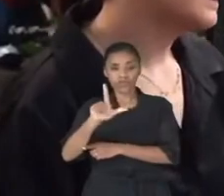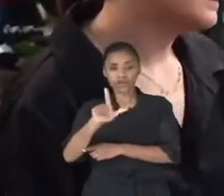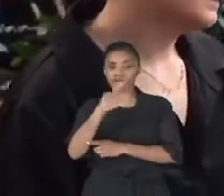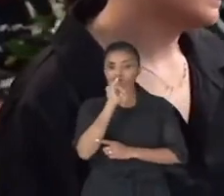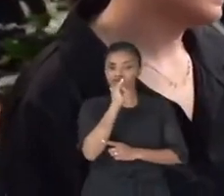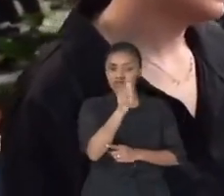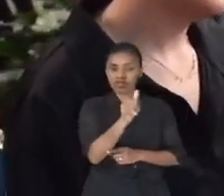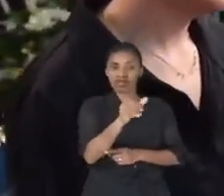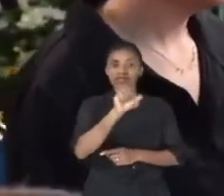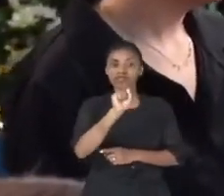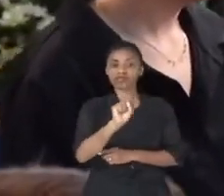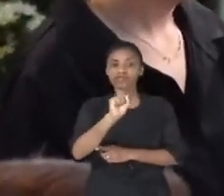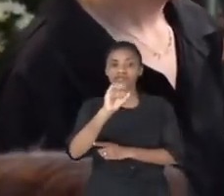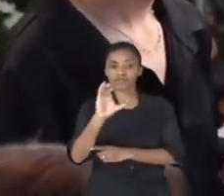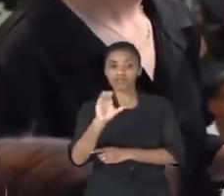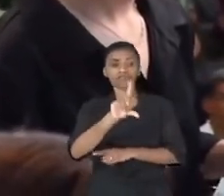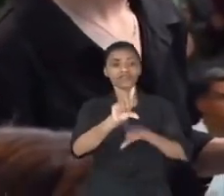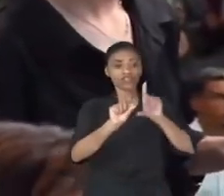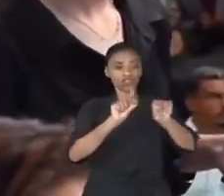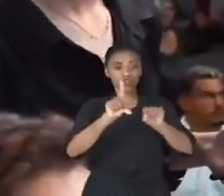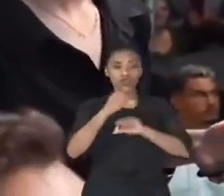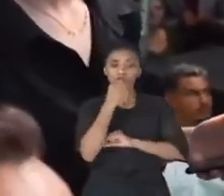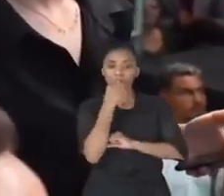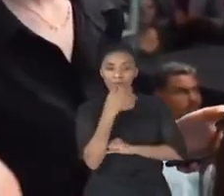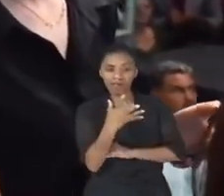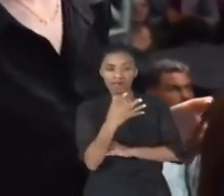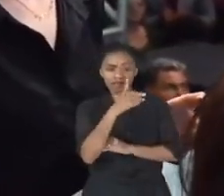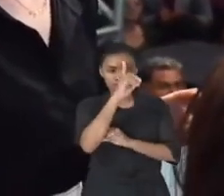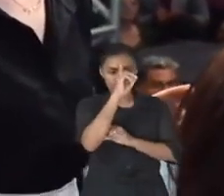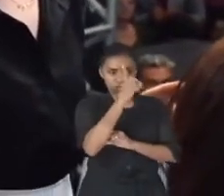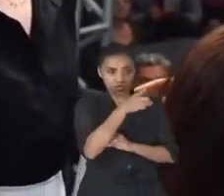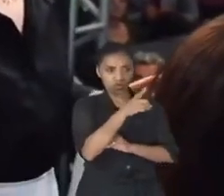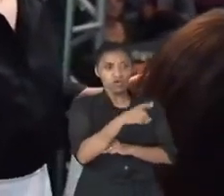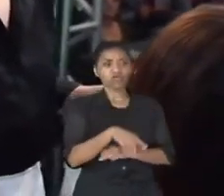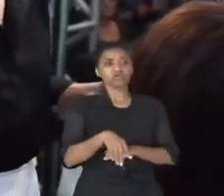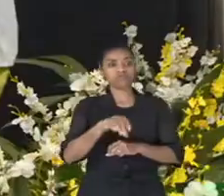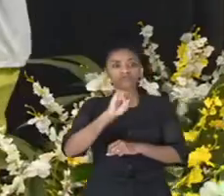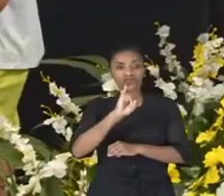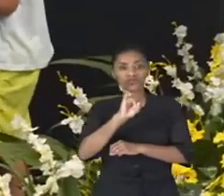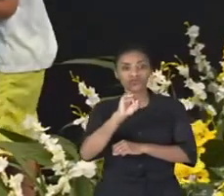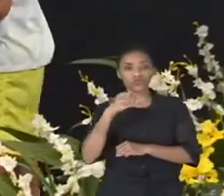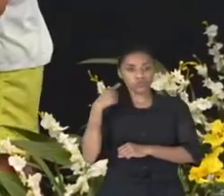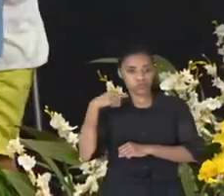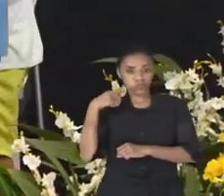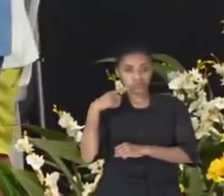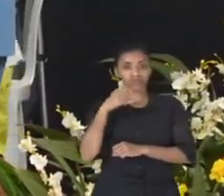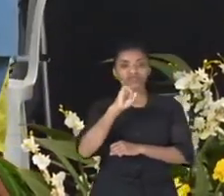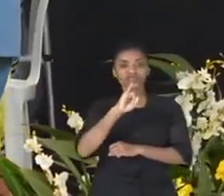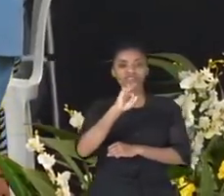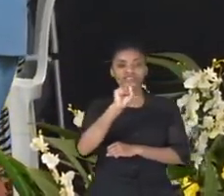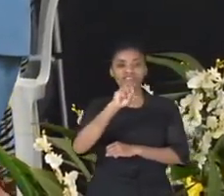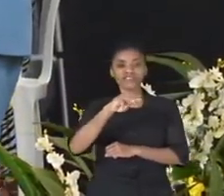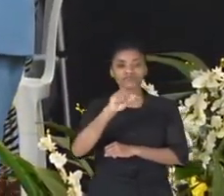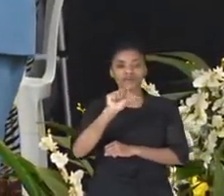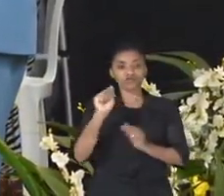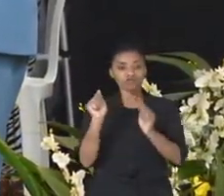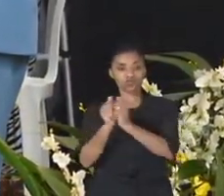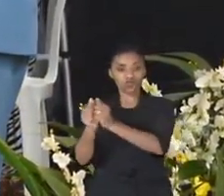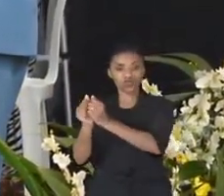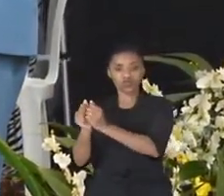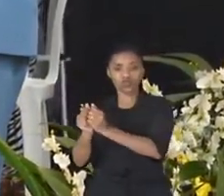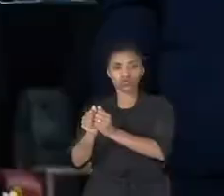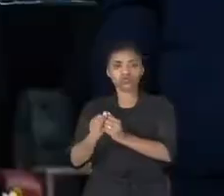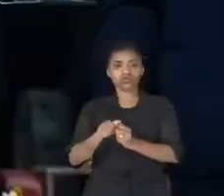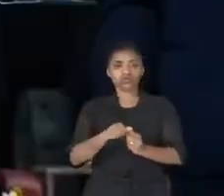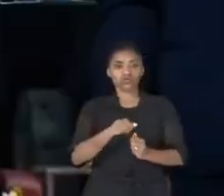aqui. Santa Catarina fez uma boa escolha quando mandou você lá do meu lado para brigar comigo. Eu sou briguento e ele vai e acalma, né? Porque ele é